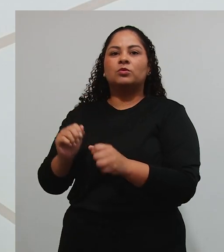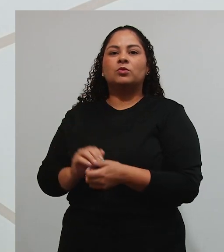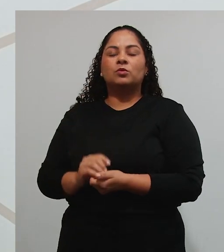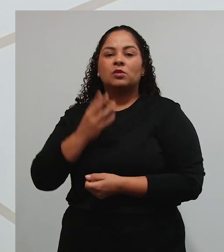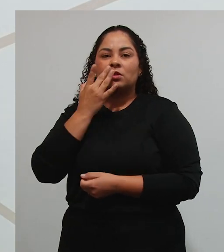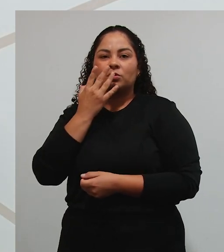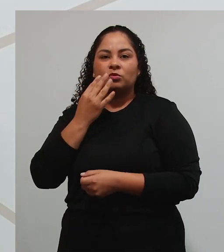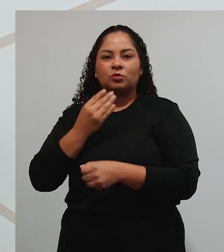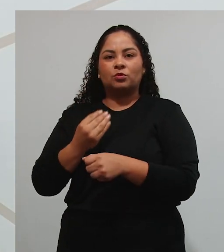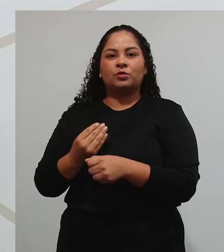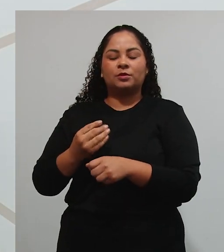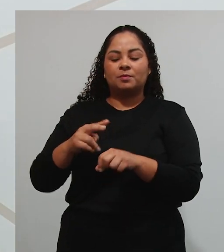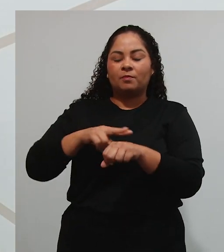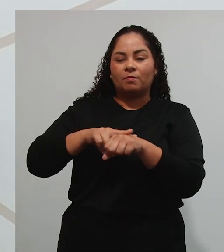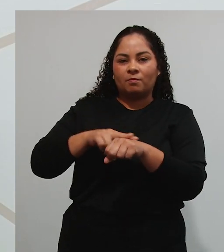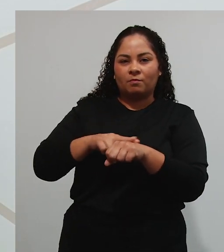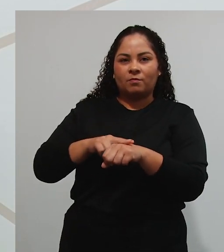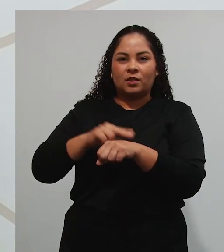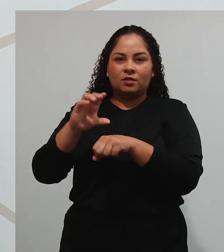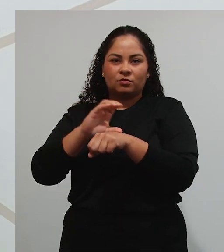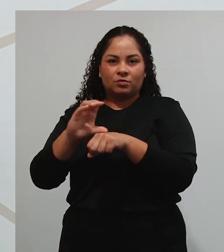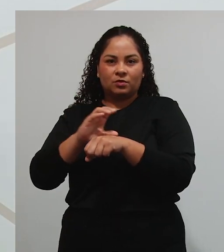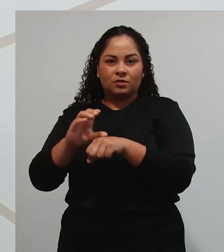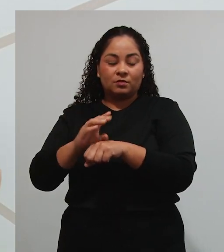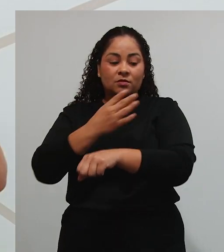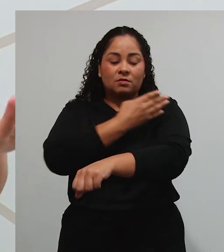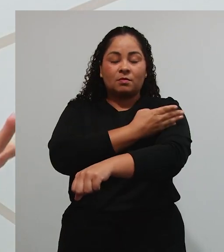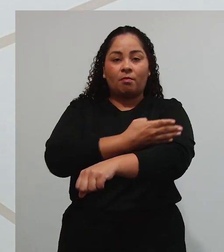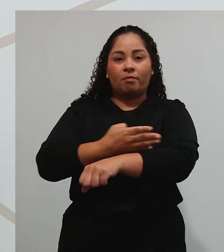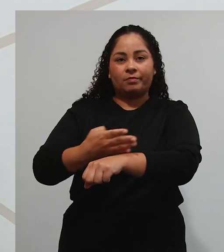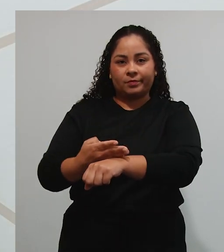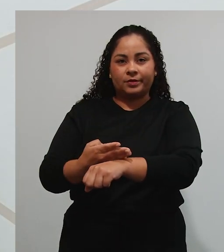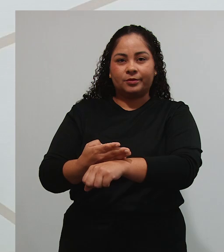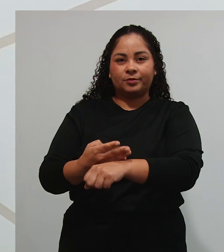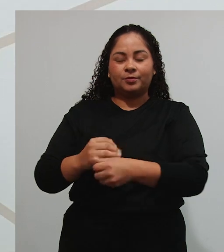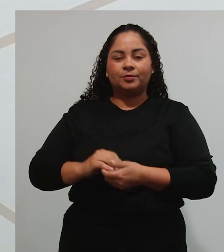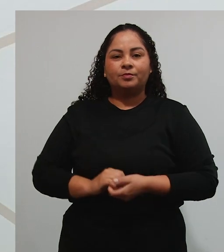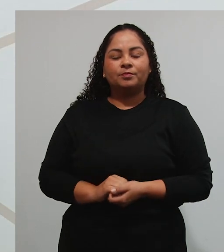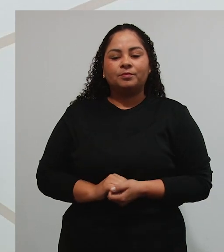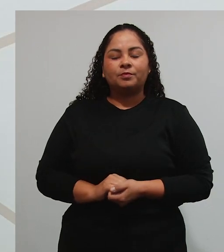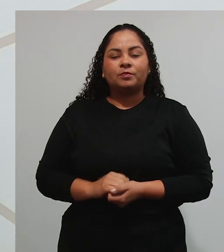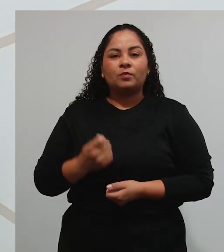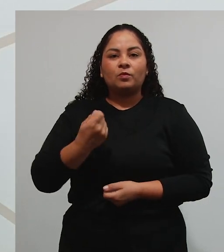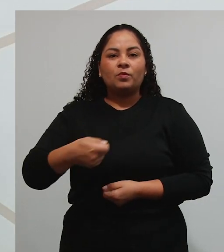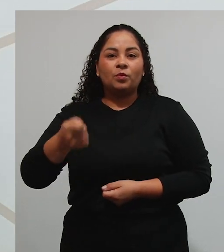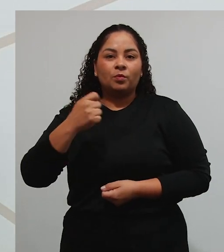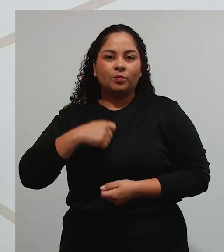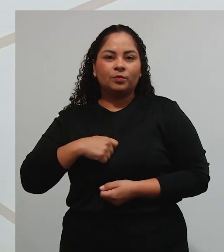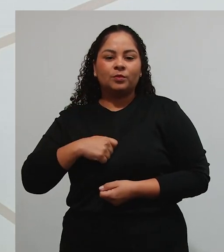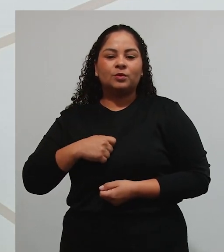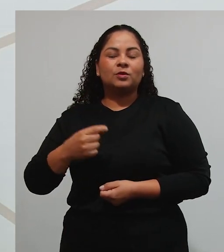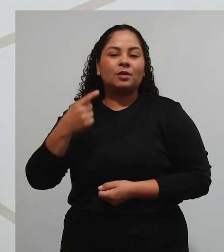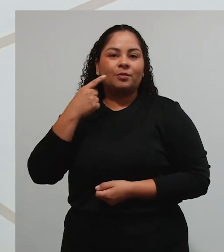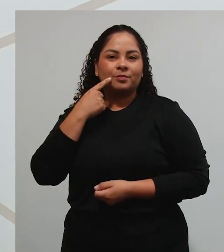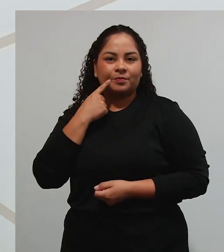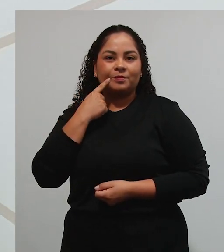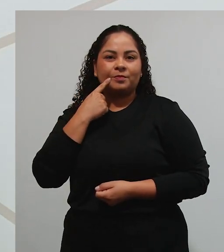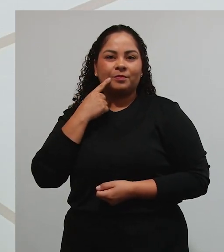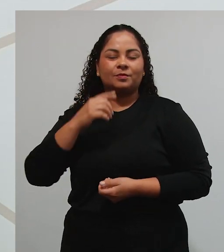minha direita, a nossa tela interativa para altas conexões. E o meu sinal para a comunidade surda